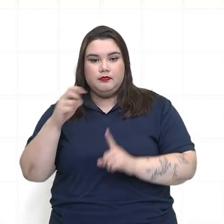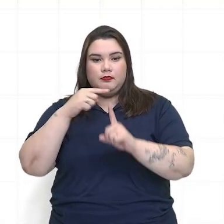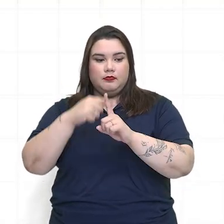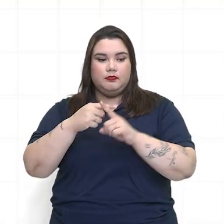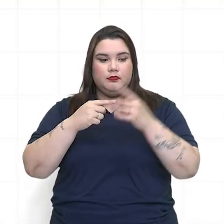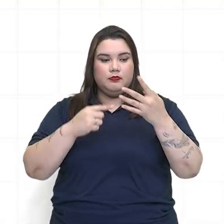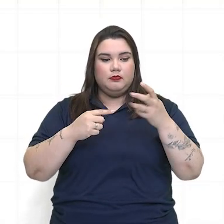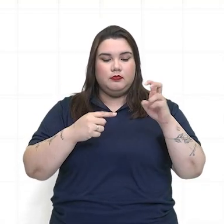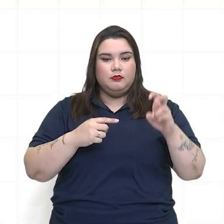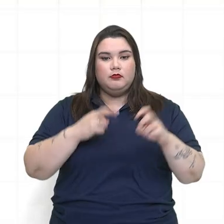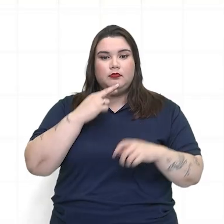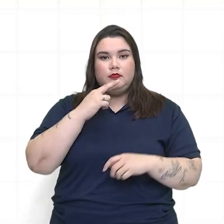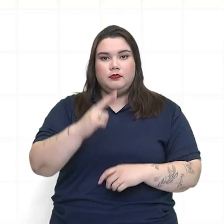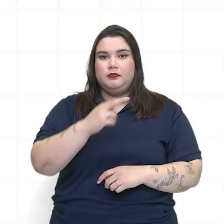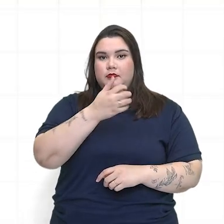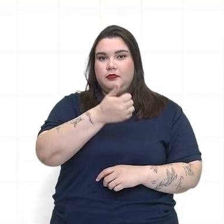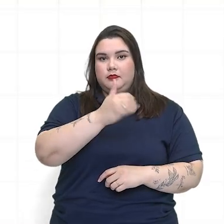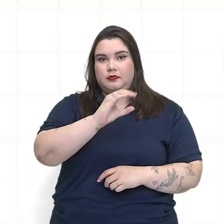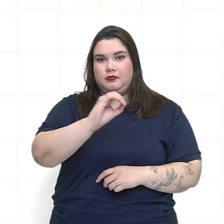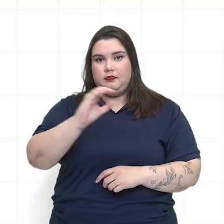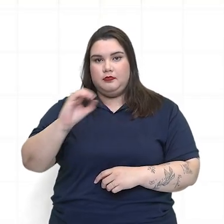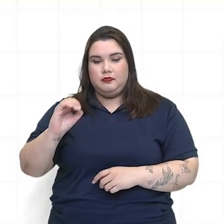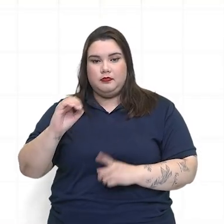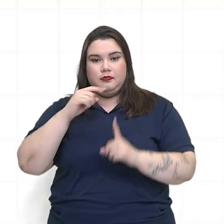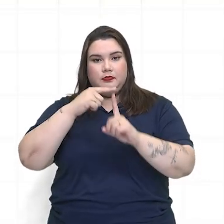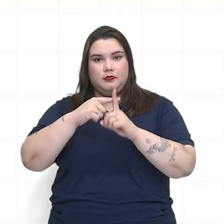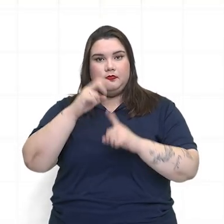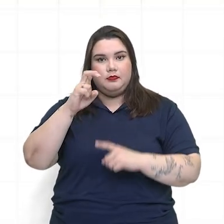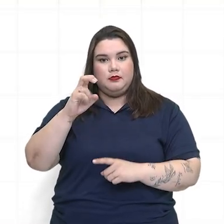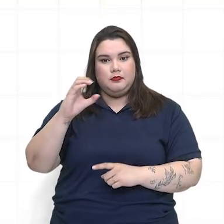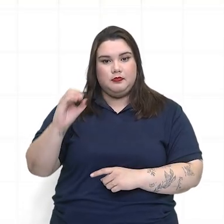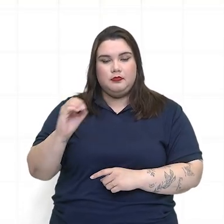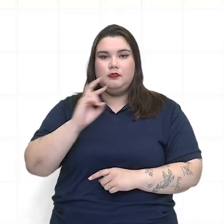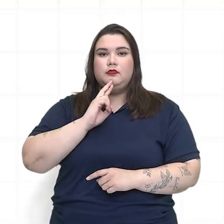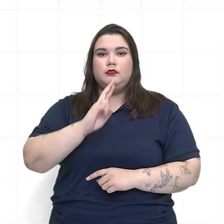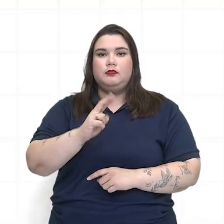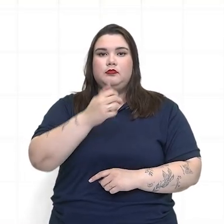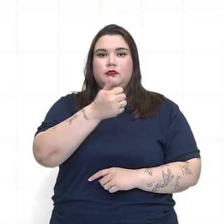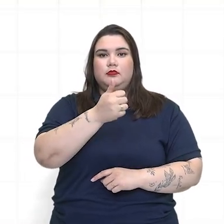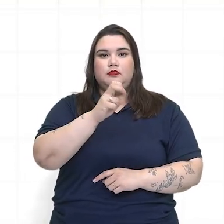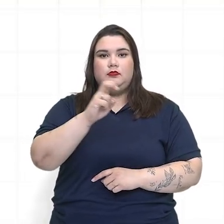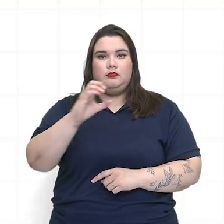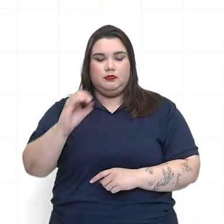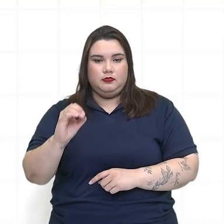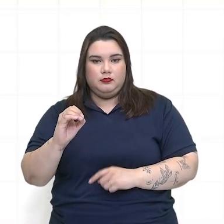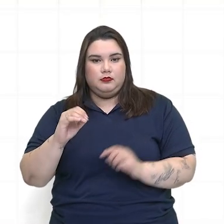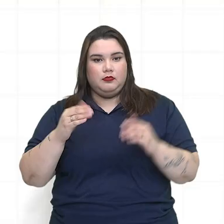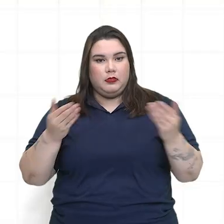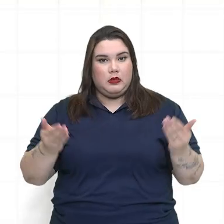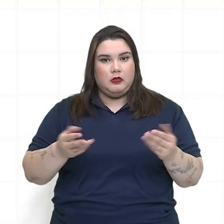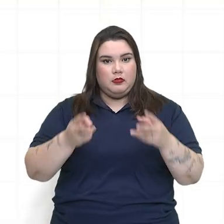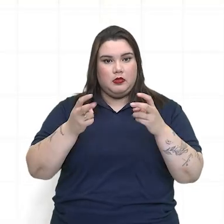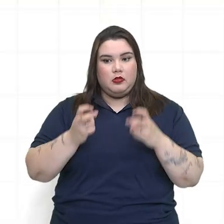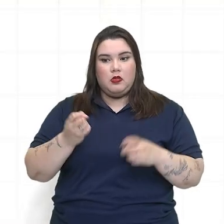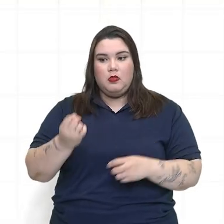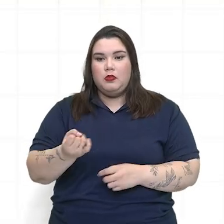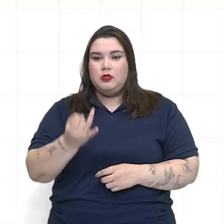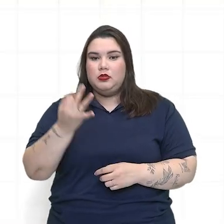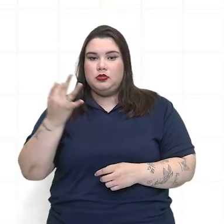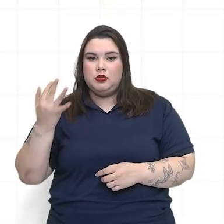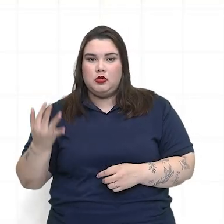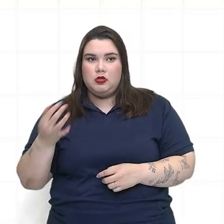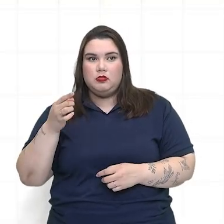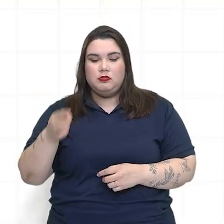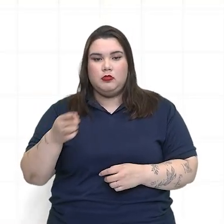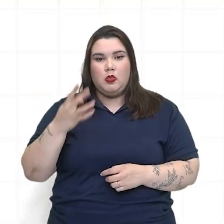55 mais 45, 100. 100 mais 50, 150. Ou seja, o total de ouriços